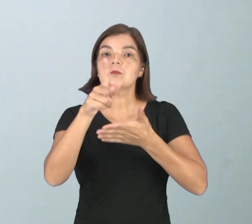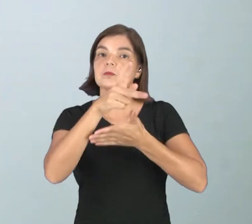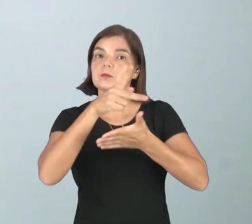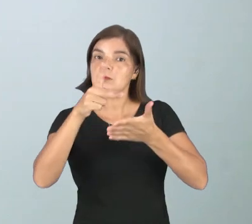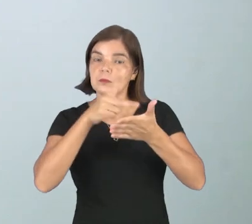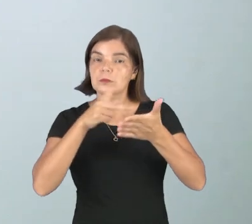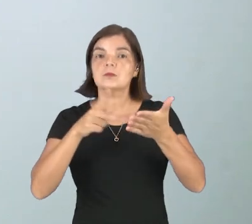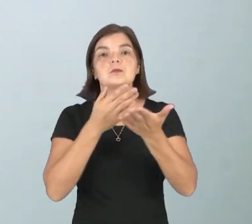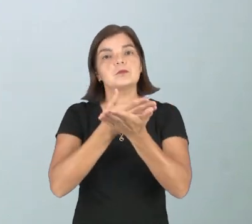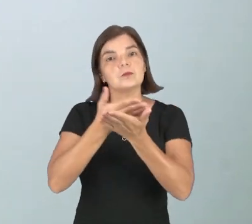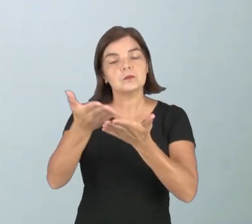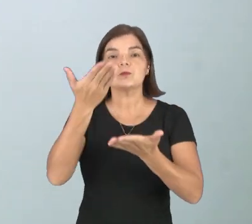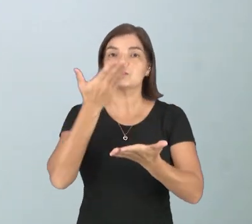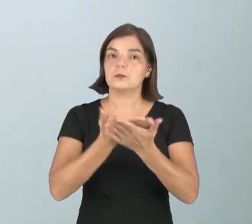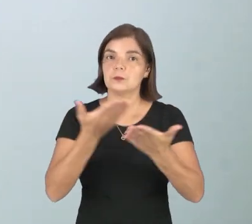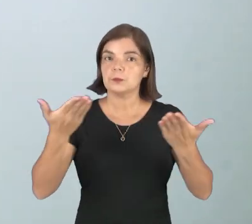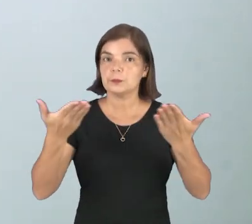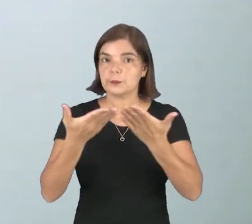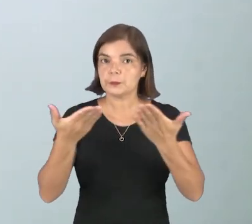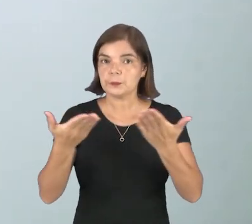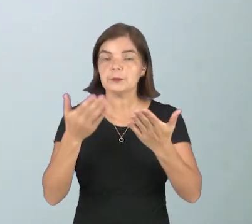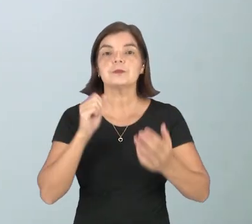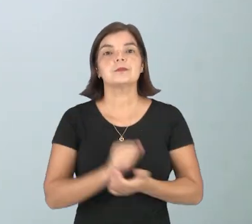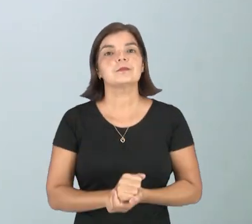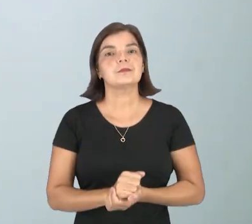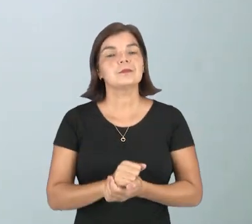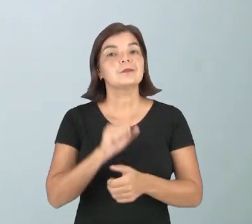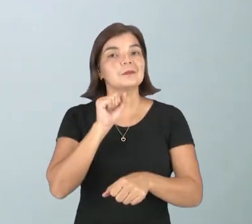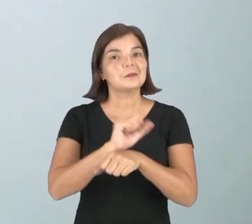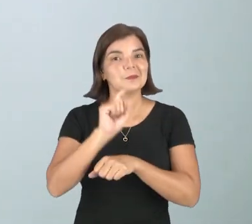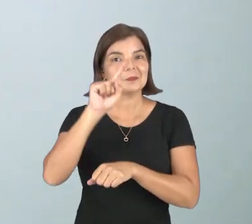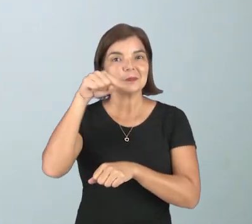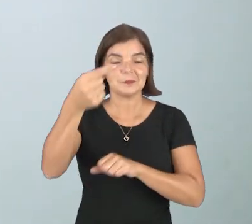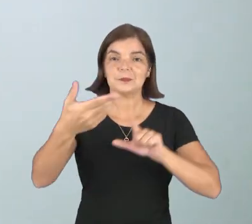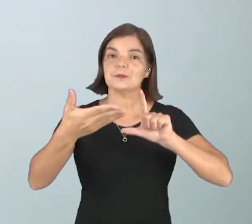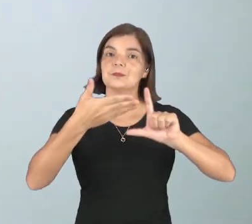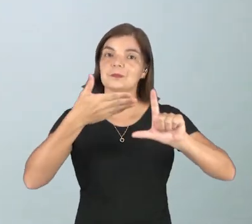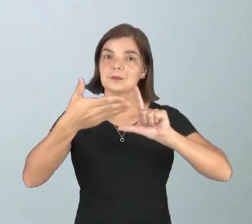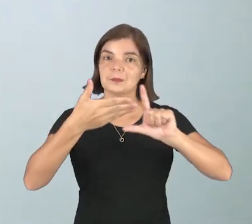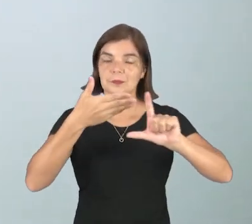poema quando iniciamos nossa aula de hoje. Até breve,